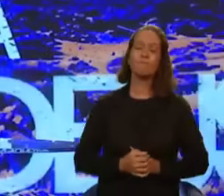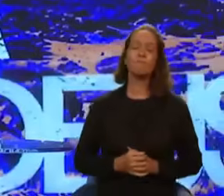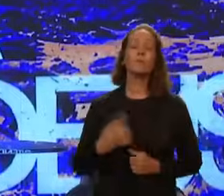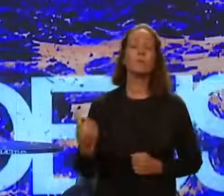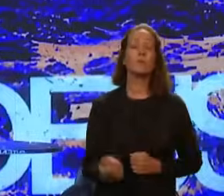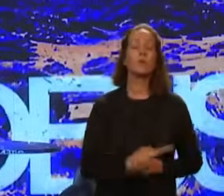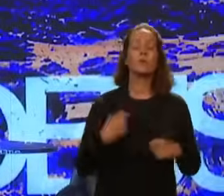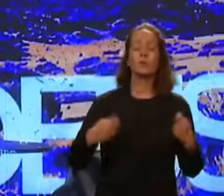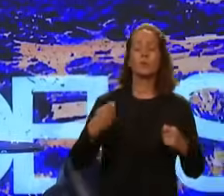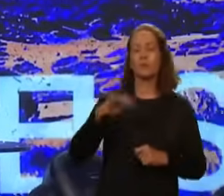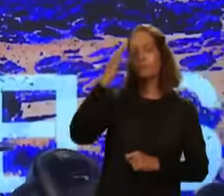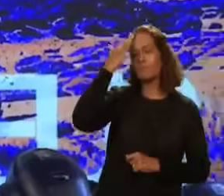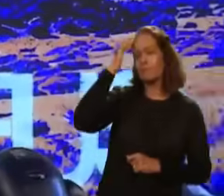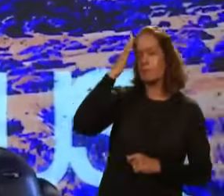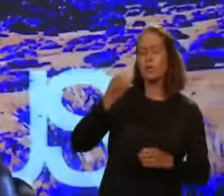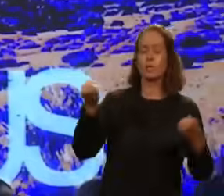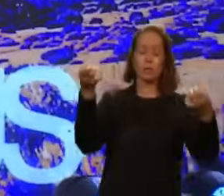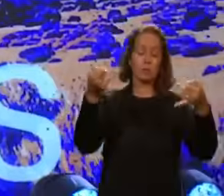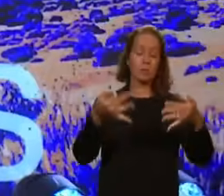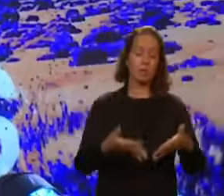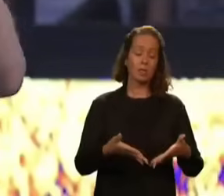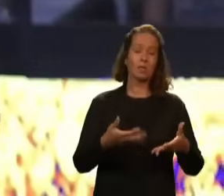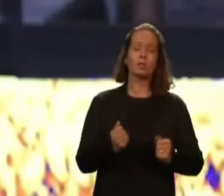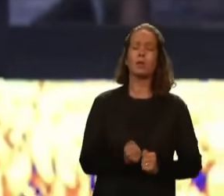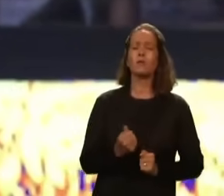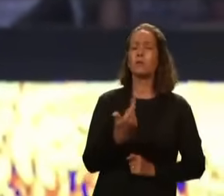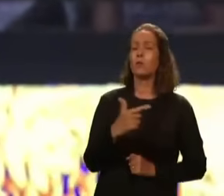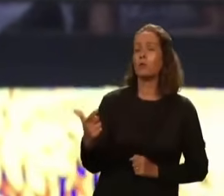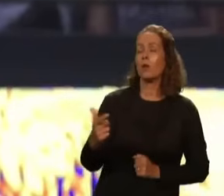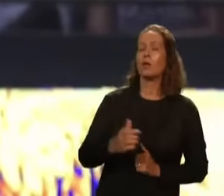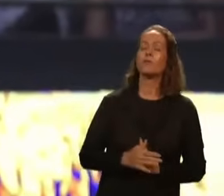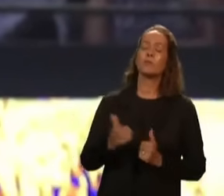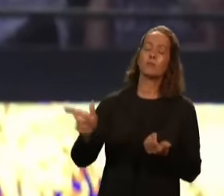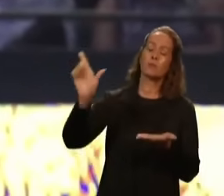entender isso aqui. Não há explicação, simplesmente ele ficou